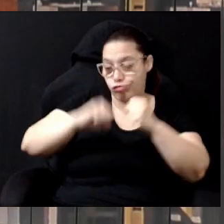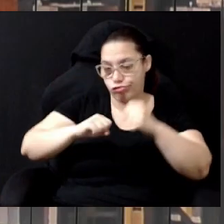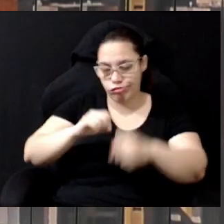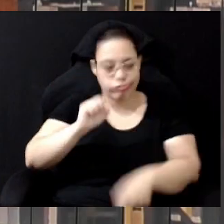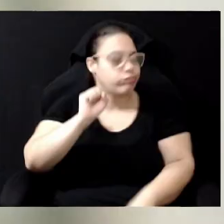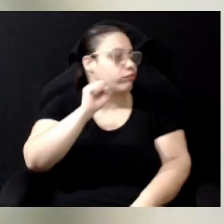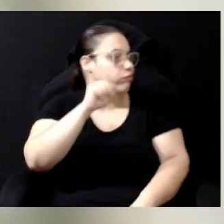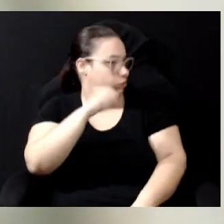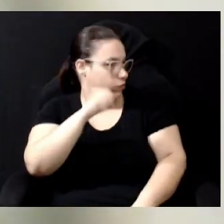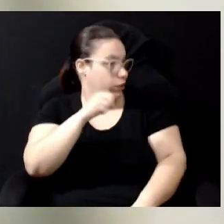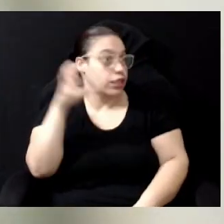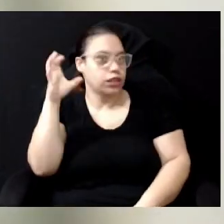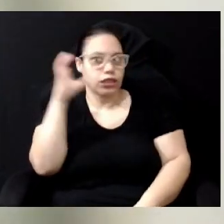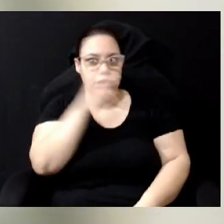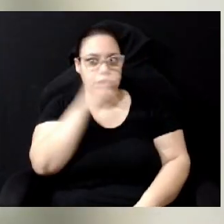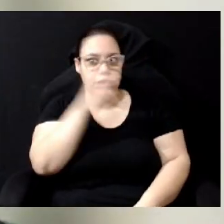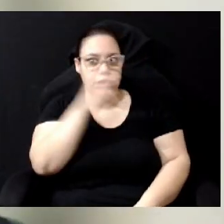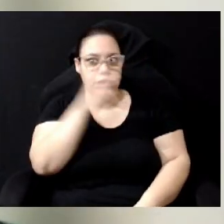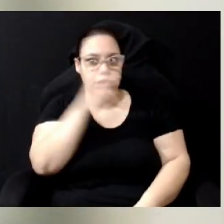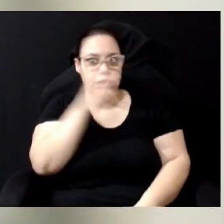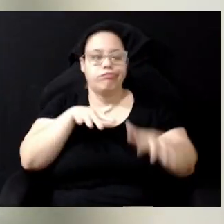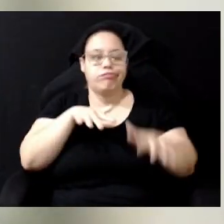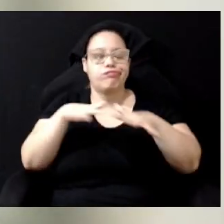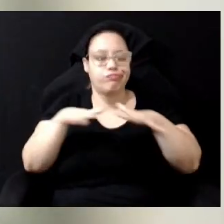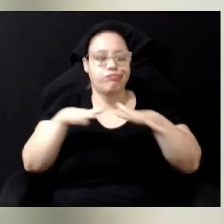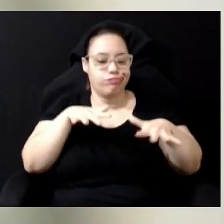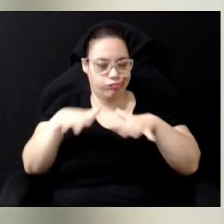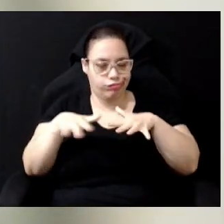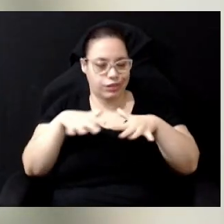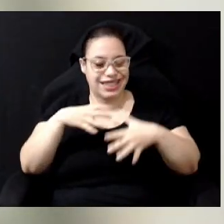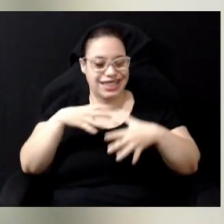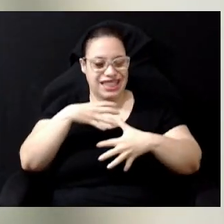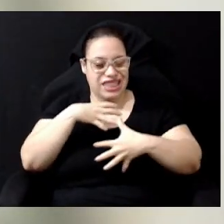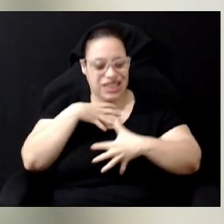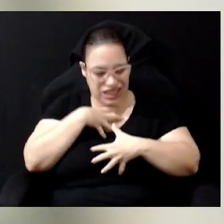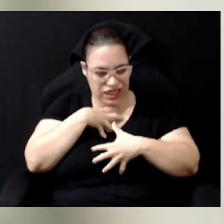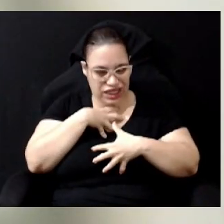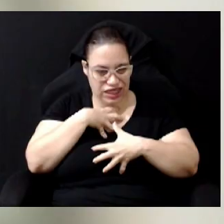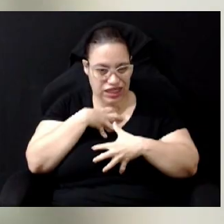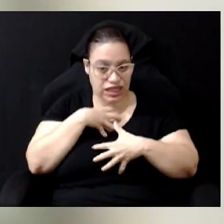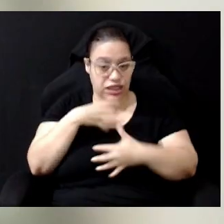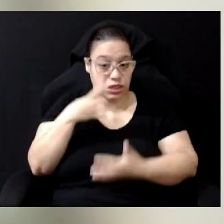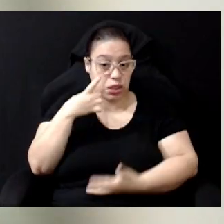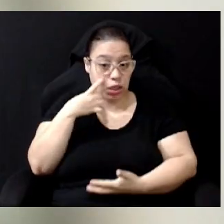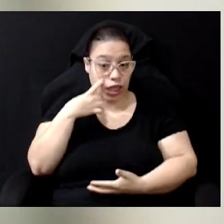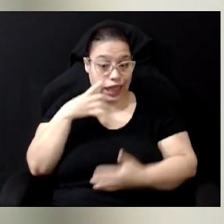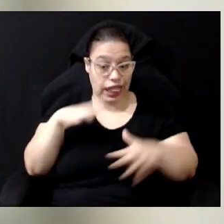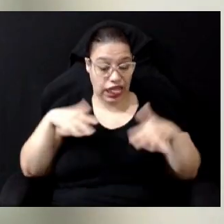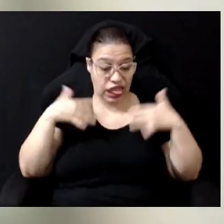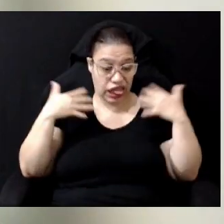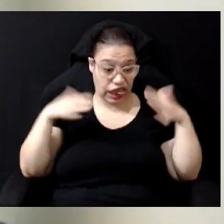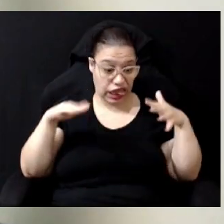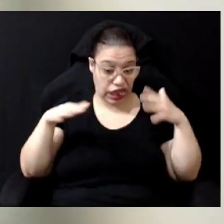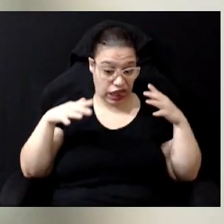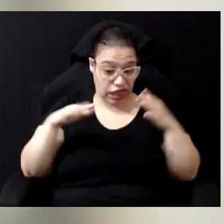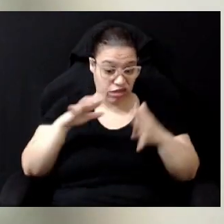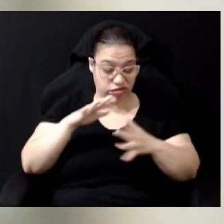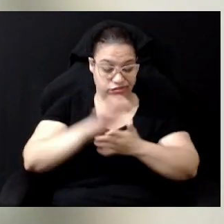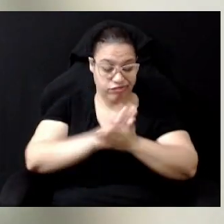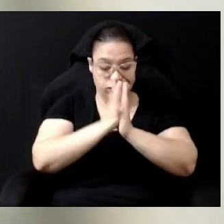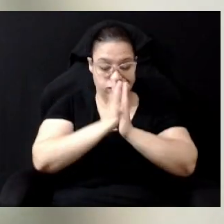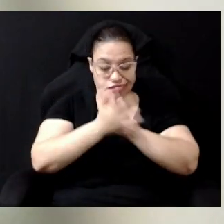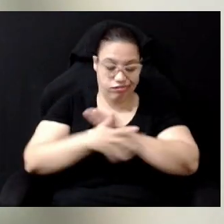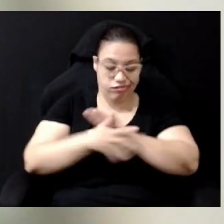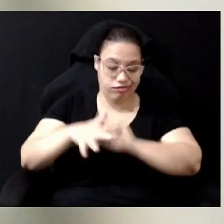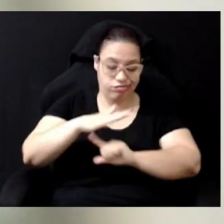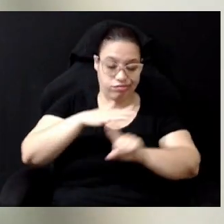Exatamente, assim, a urgência desse momento, ela é muito sensível, né? A gente viu vários desastres ambientais e a gente,